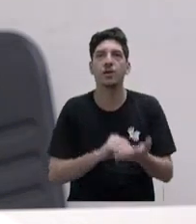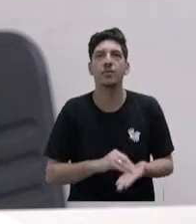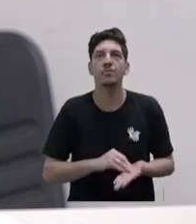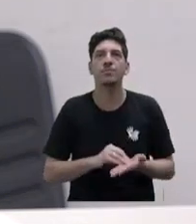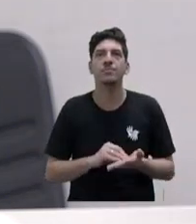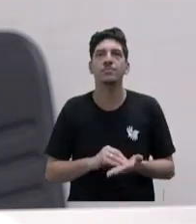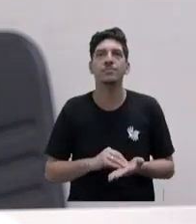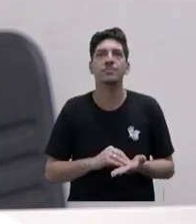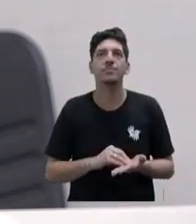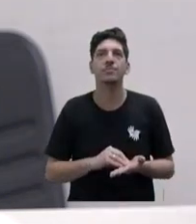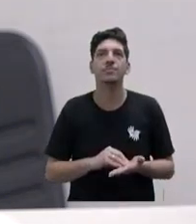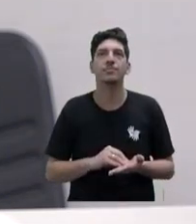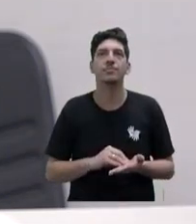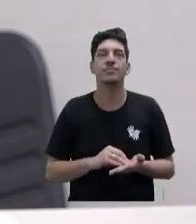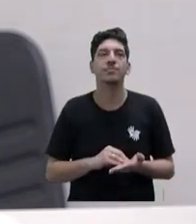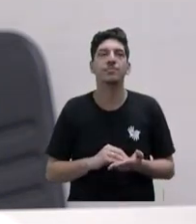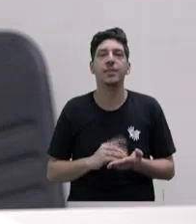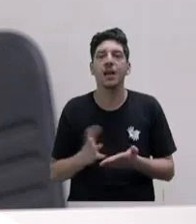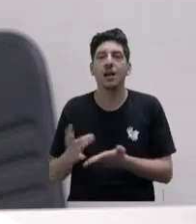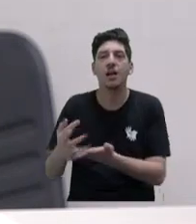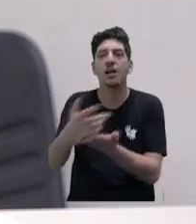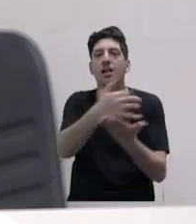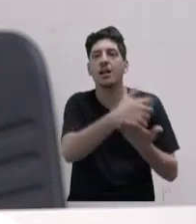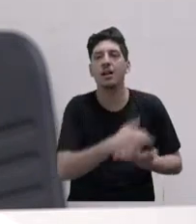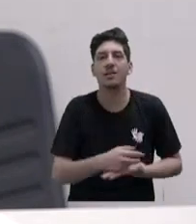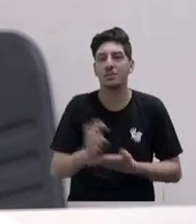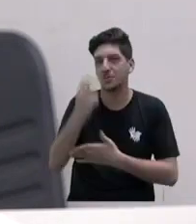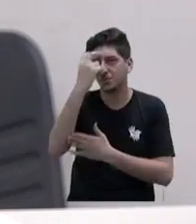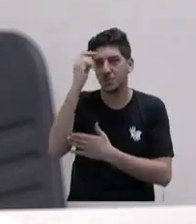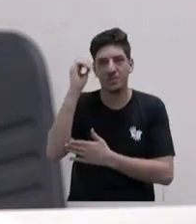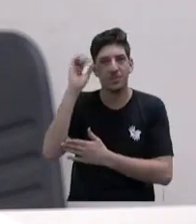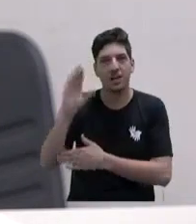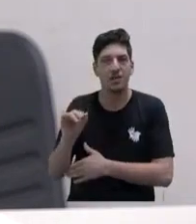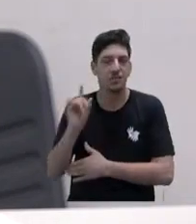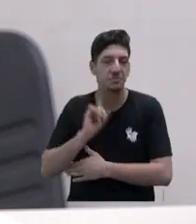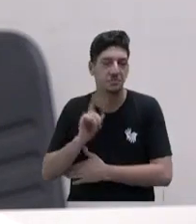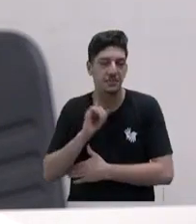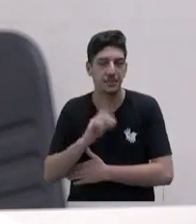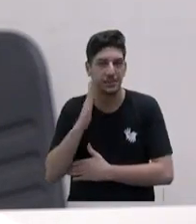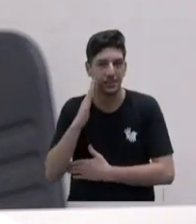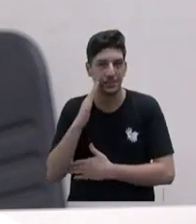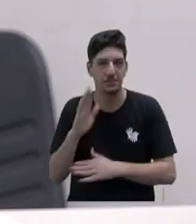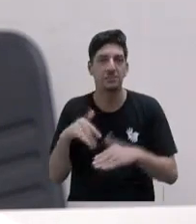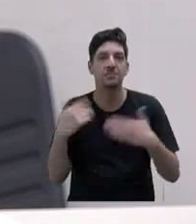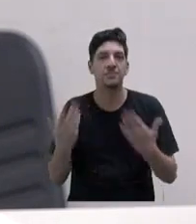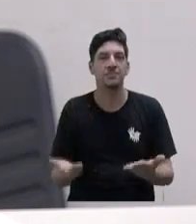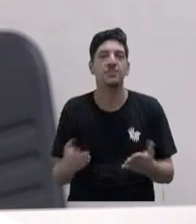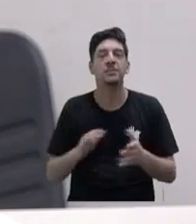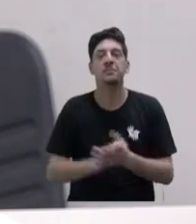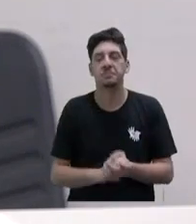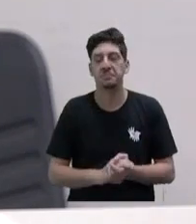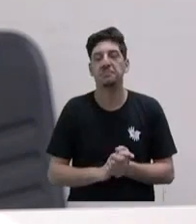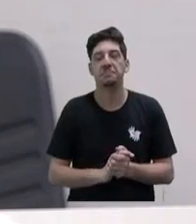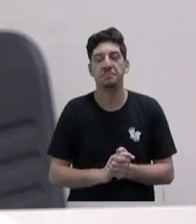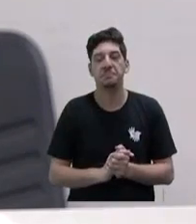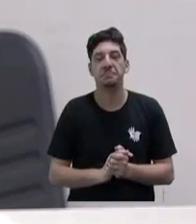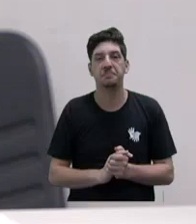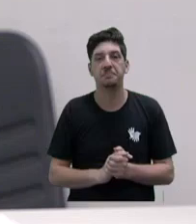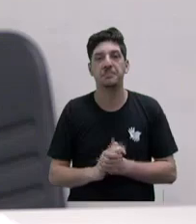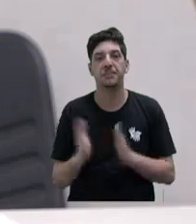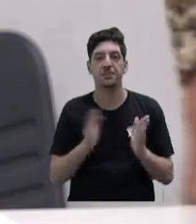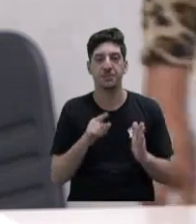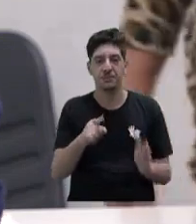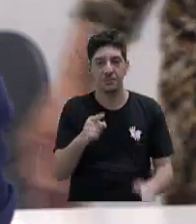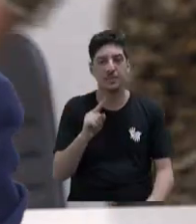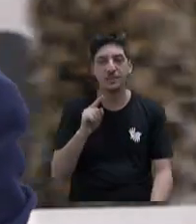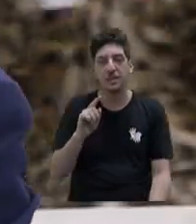de absolutamente nenhum mapeamento da cultura afro-mineira. E aí, naquele momento, para você ter uma ideia, o pessoal